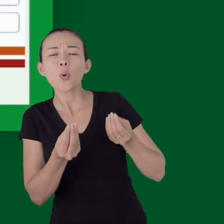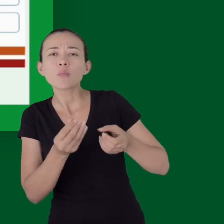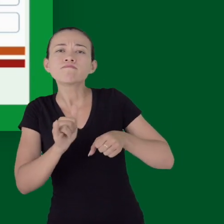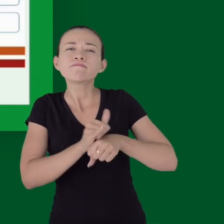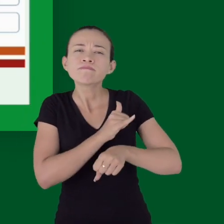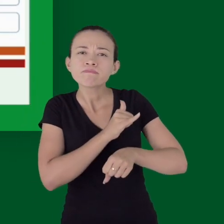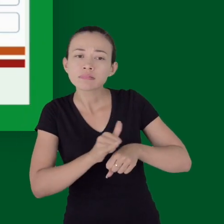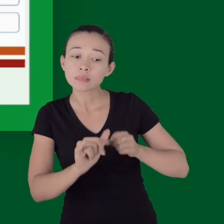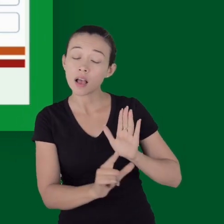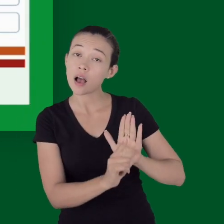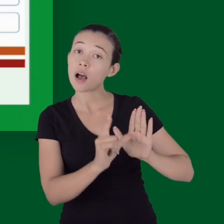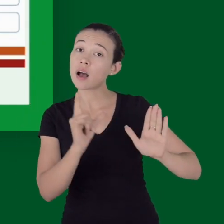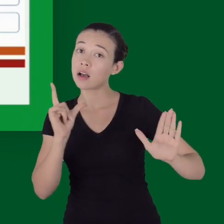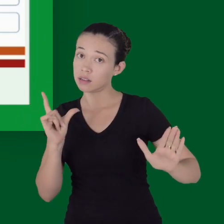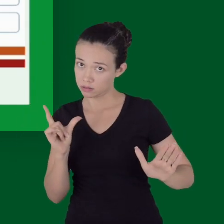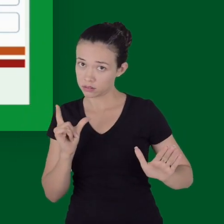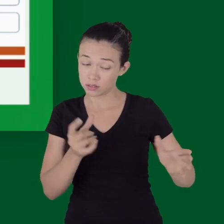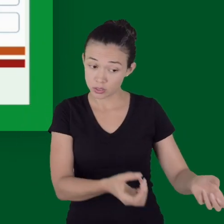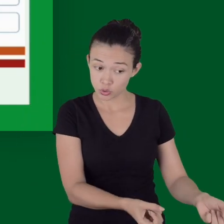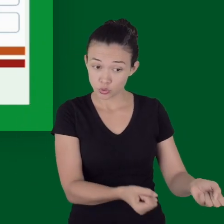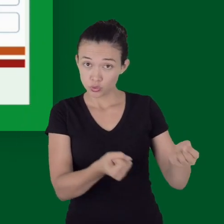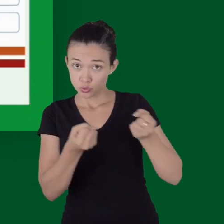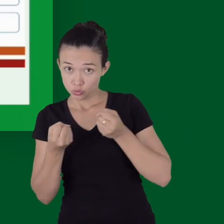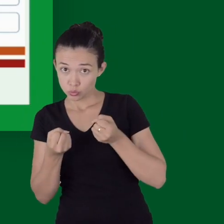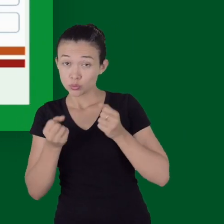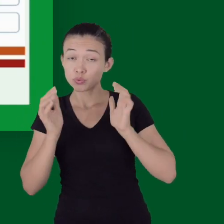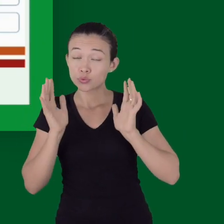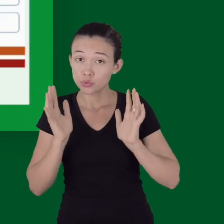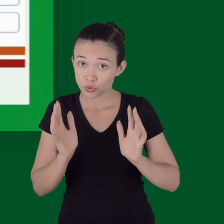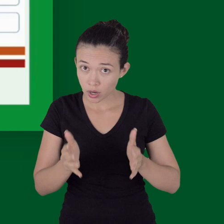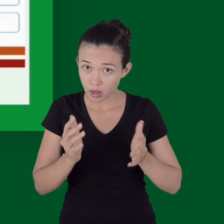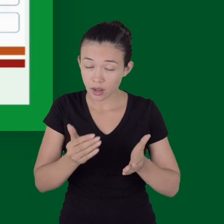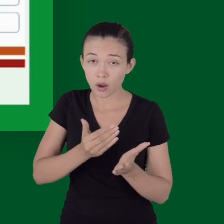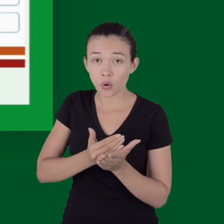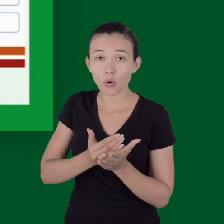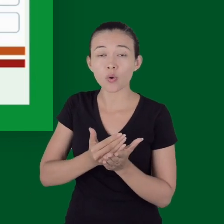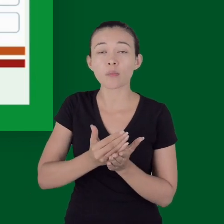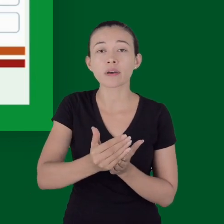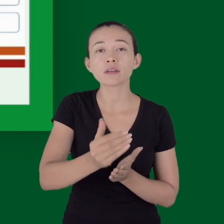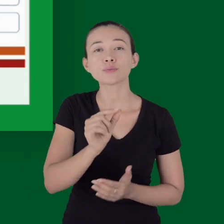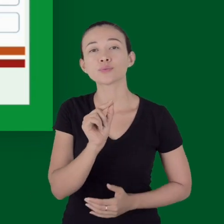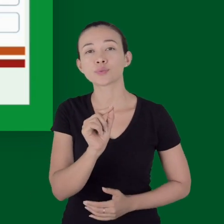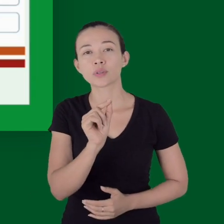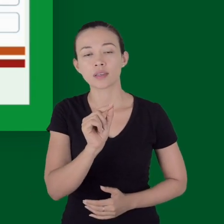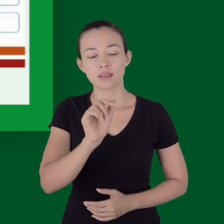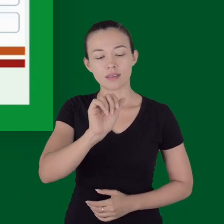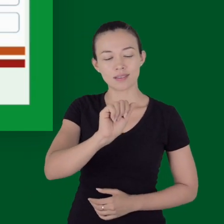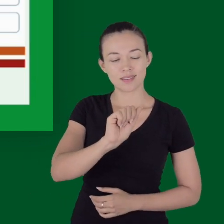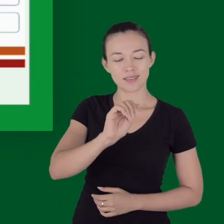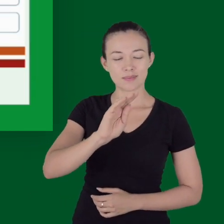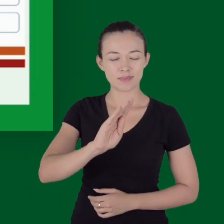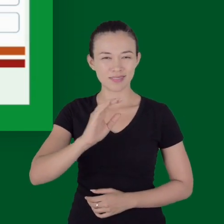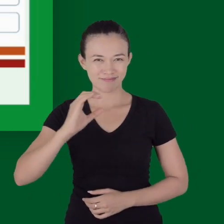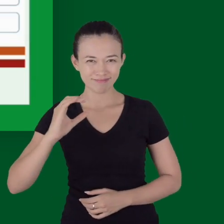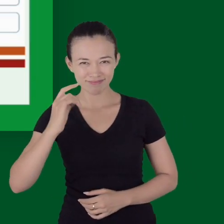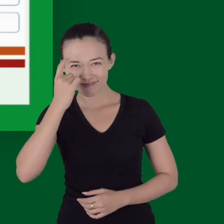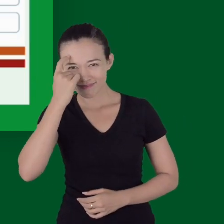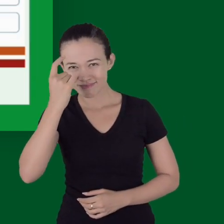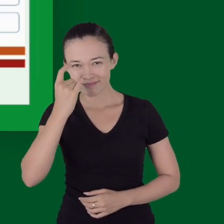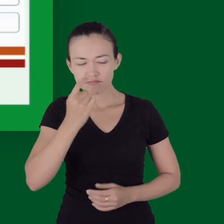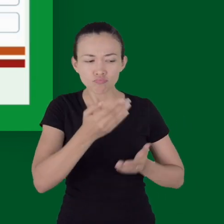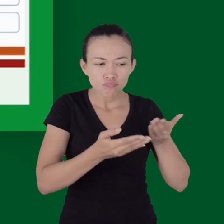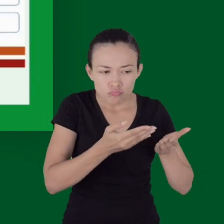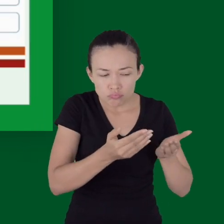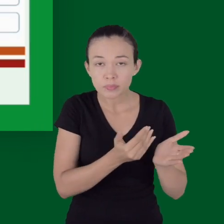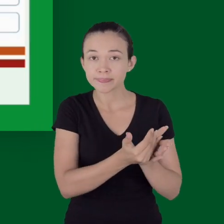os planos de retirada da vítima da água. Uma vez que a vítima foi retirada, né, iniciar os cuidados,